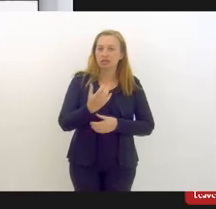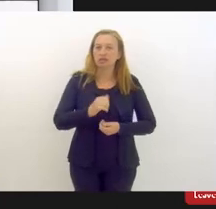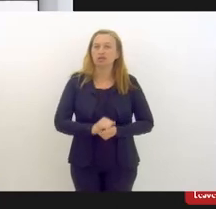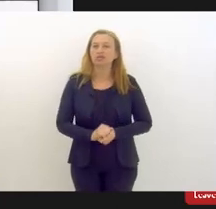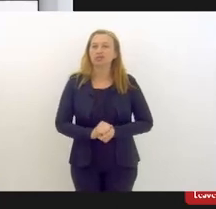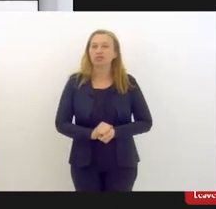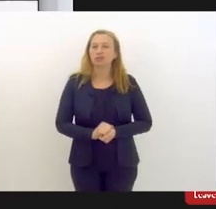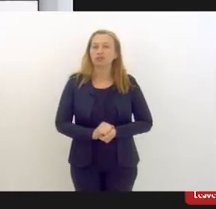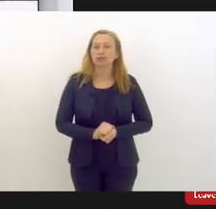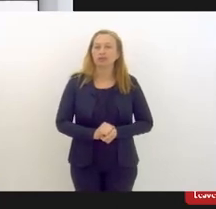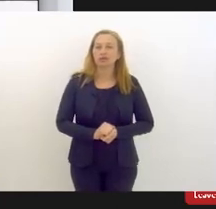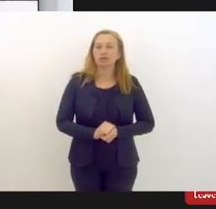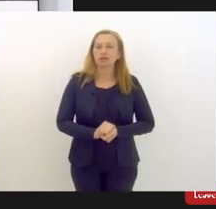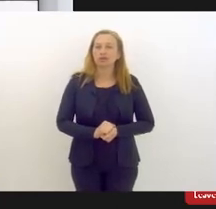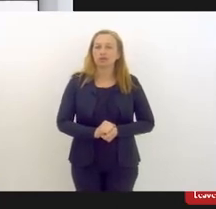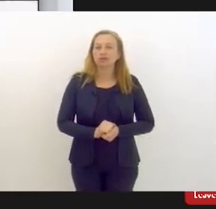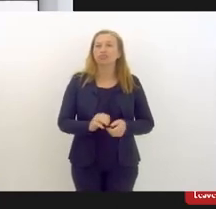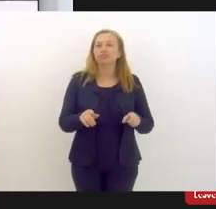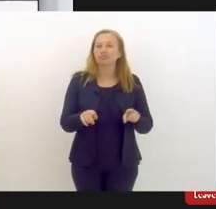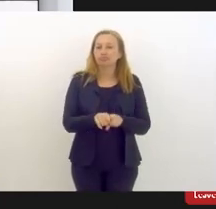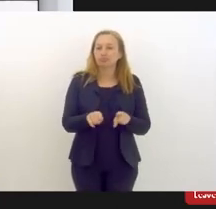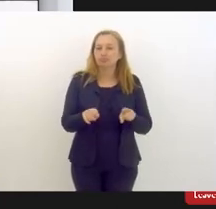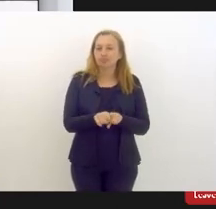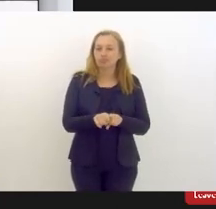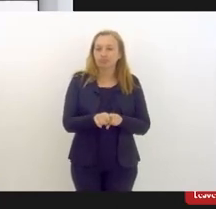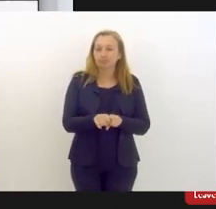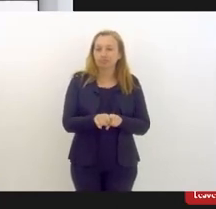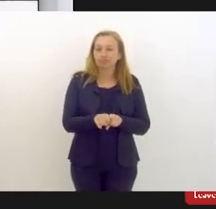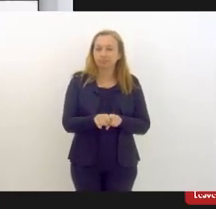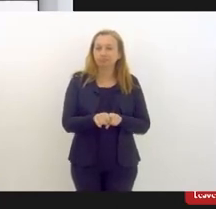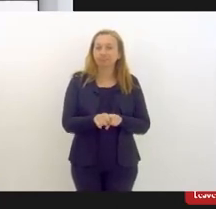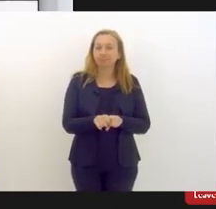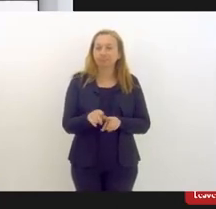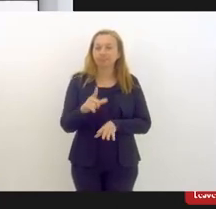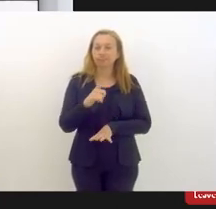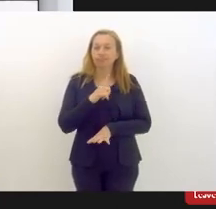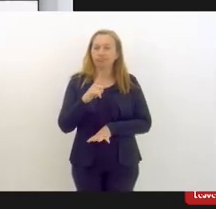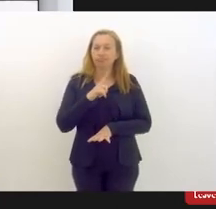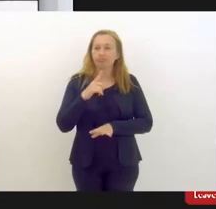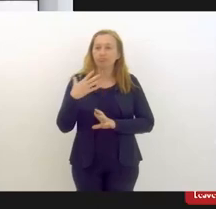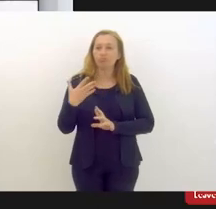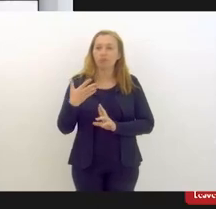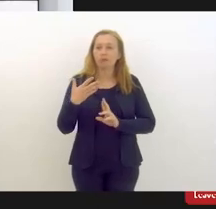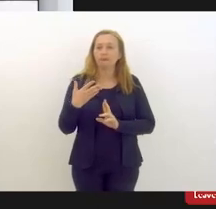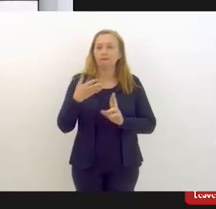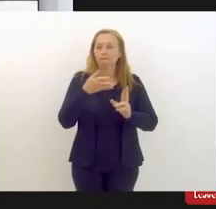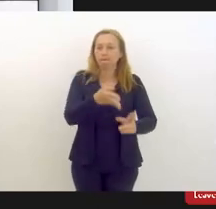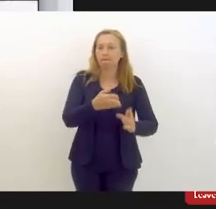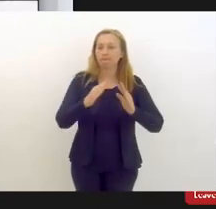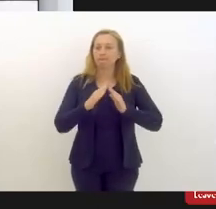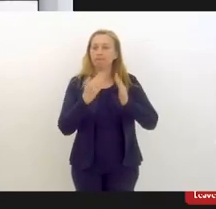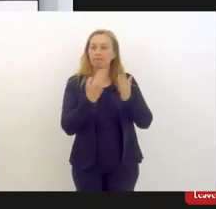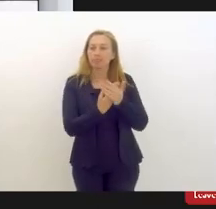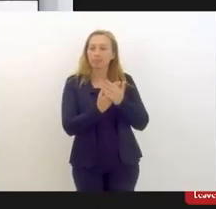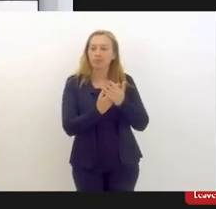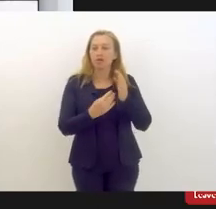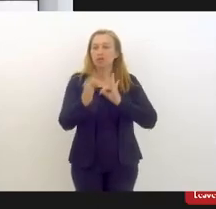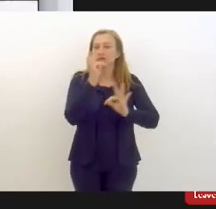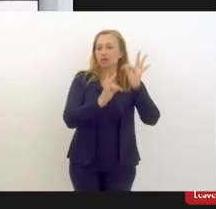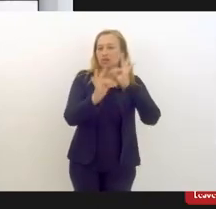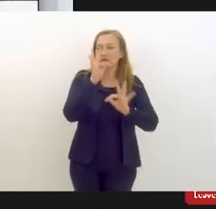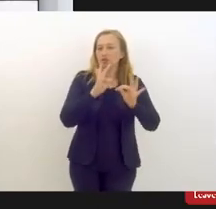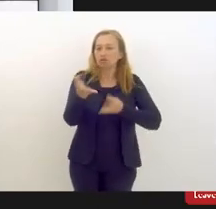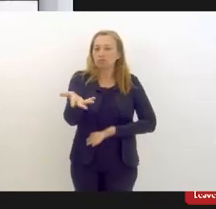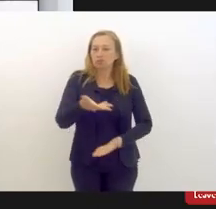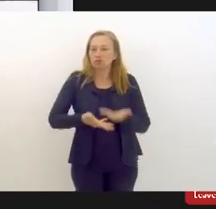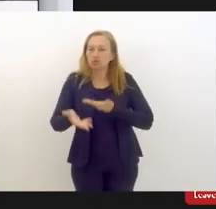com a Oi, que já tem o NAVE, né, que é uma escola de referência em tecnologia, em parceria, e